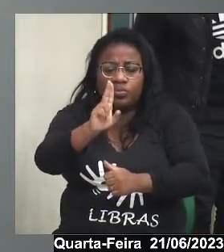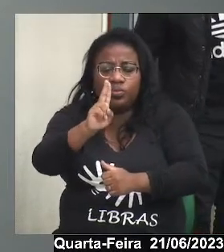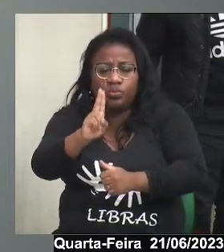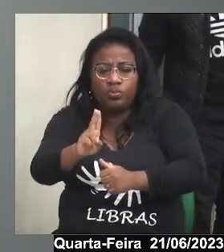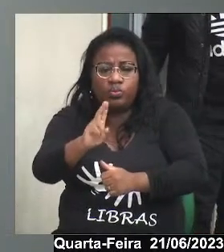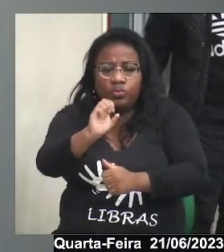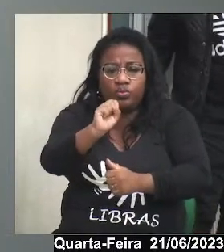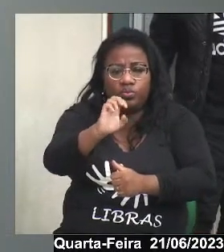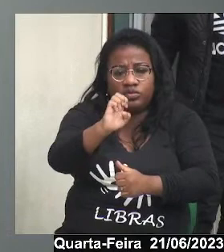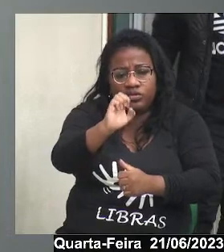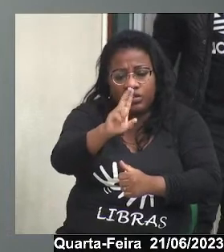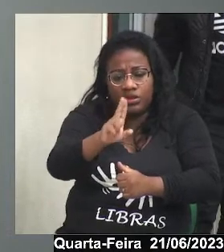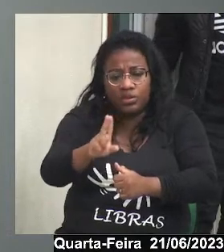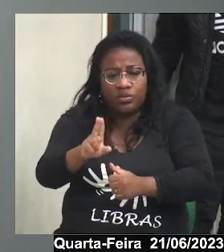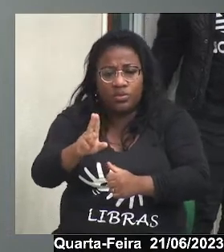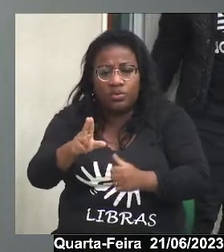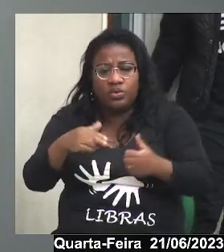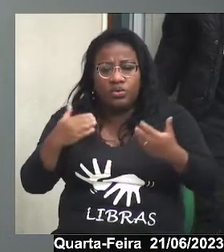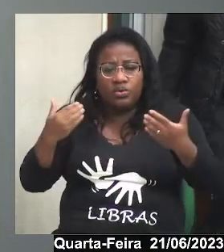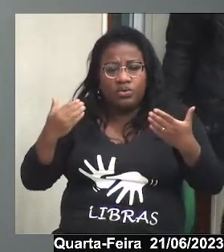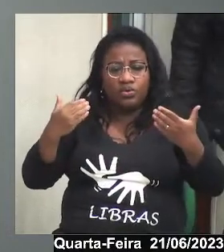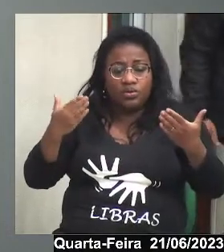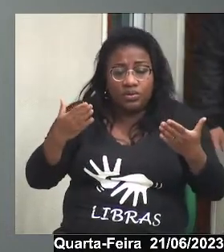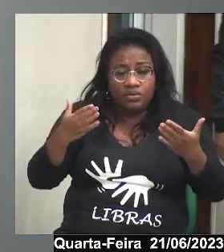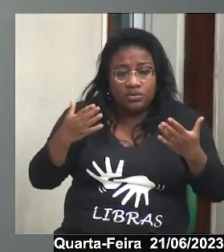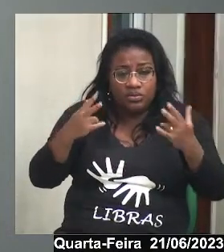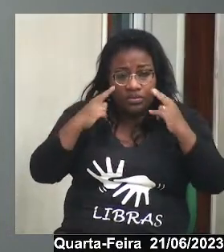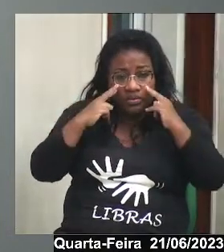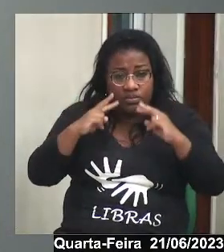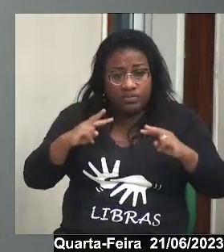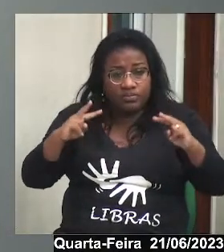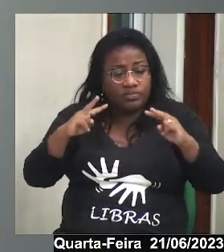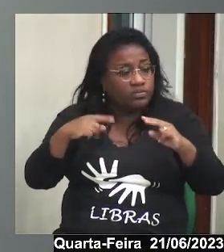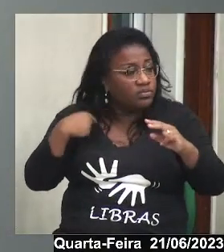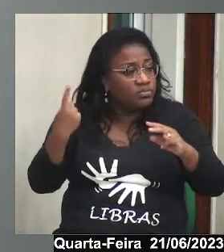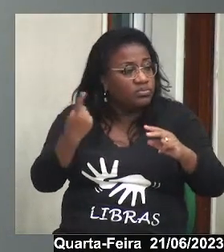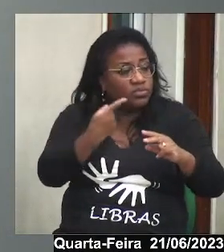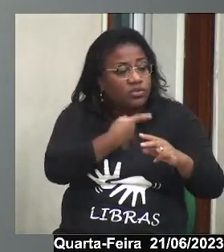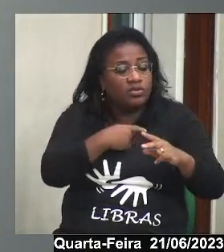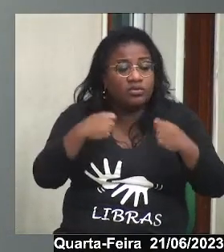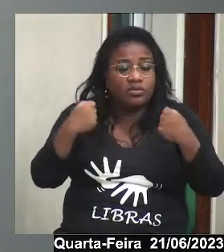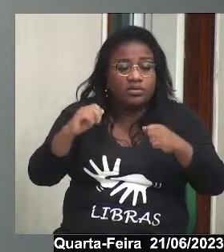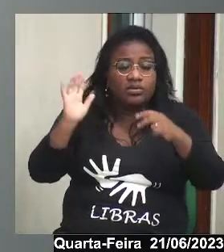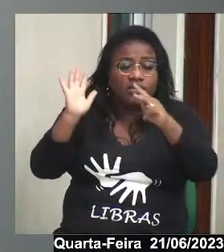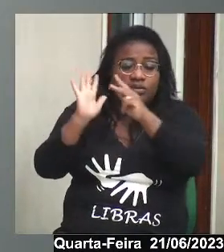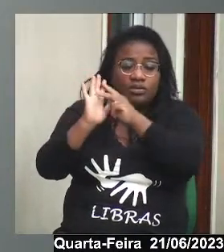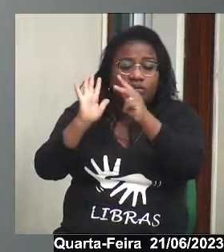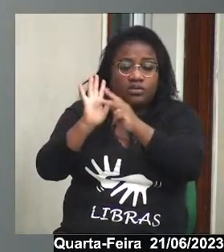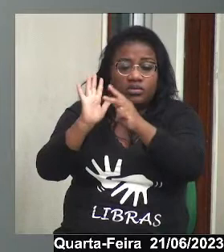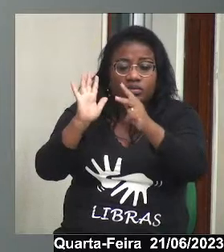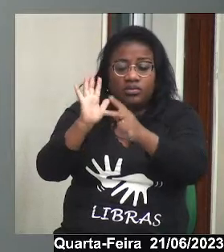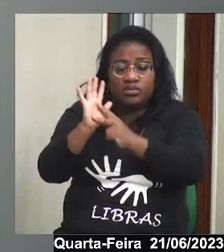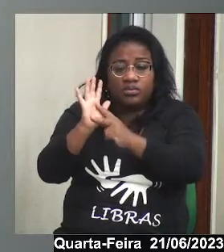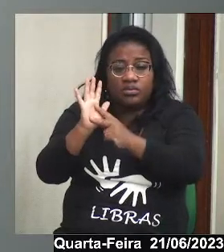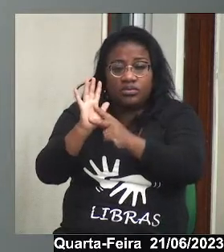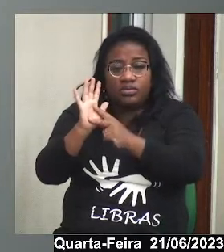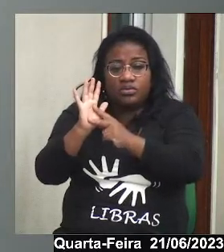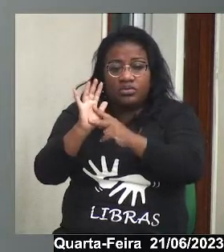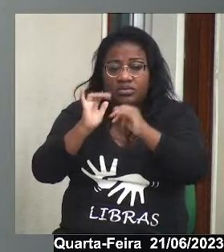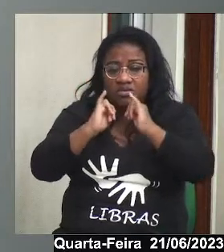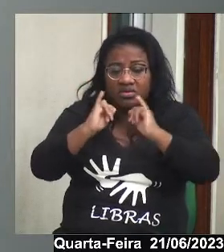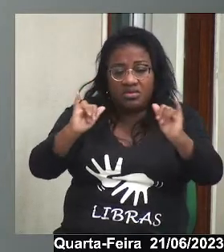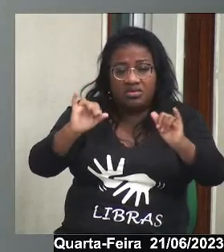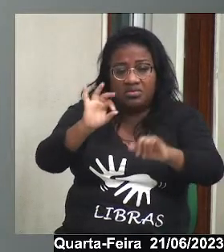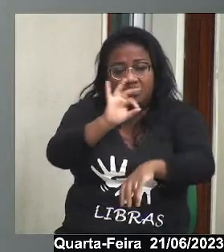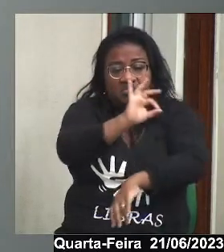Isso é um absurdo. Por isso que a minha visão é a seguinte, vereador, nós precisamos de um projeto, mas um projeto sério. Não adianta